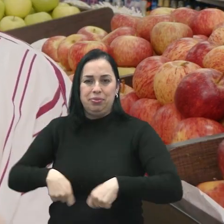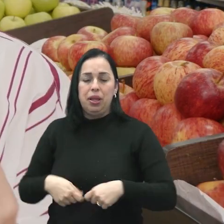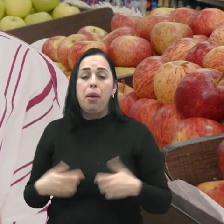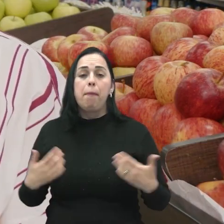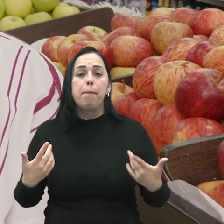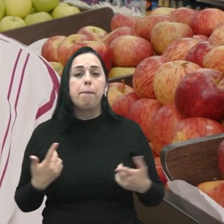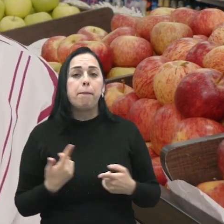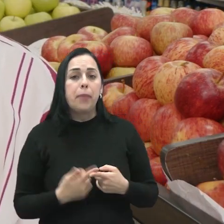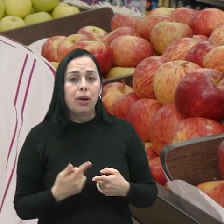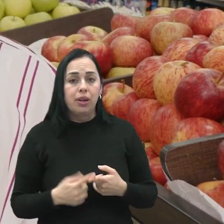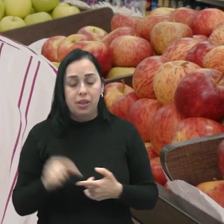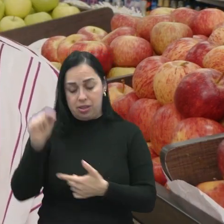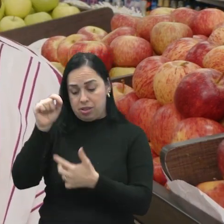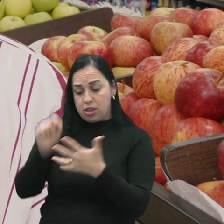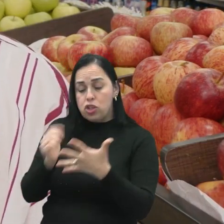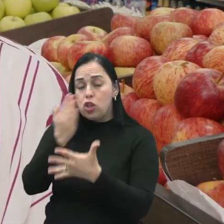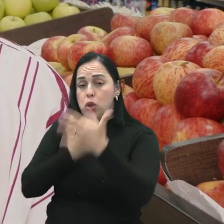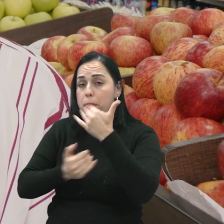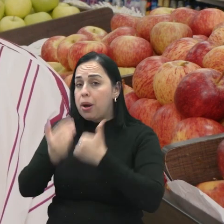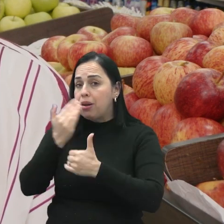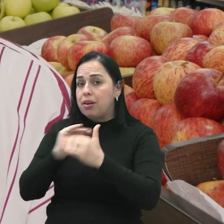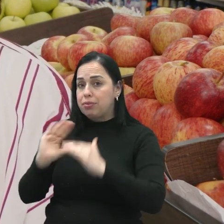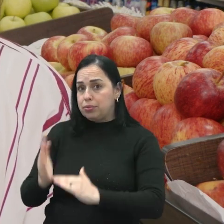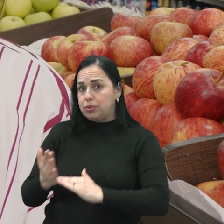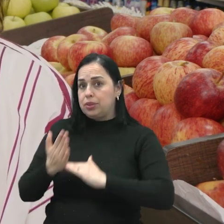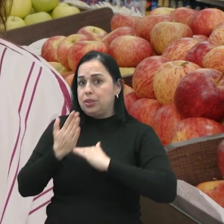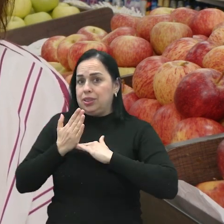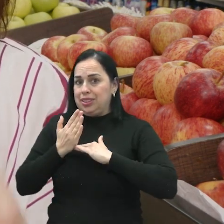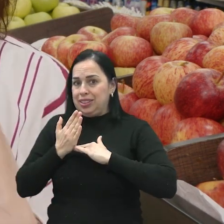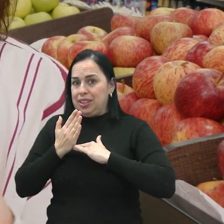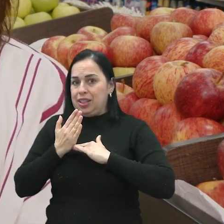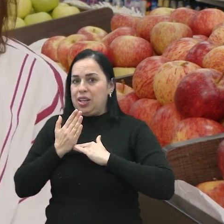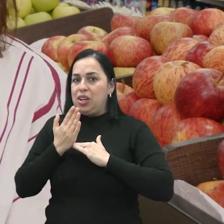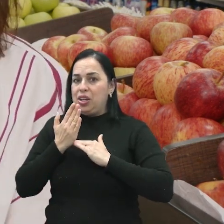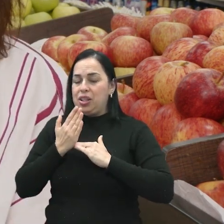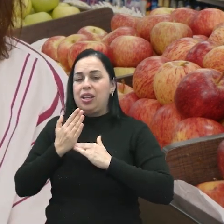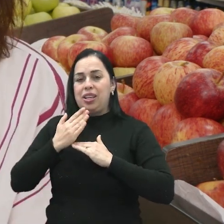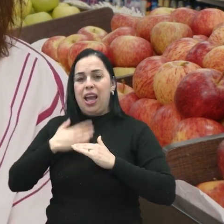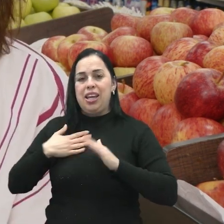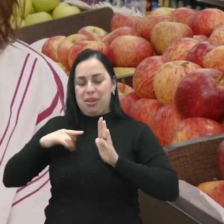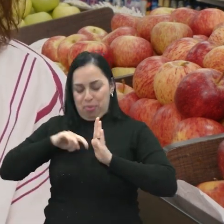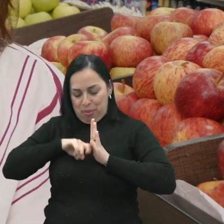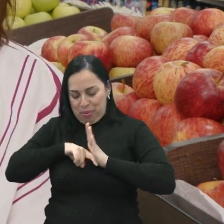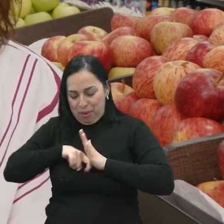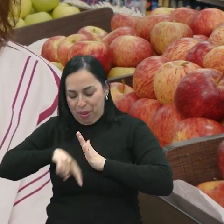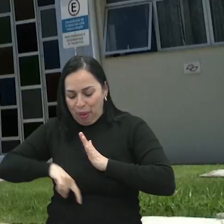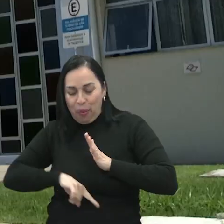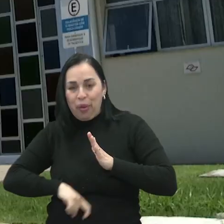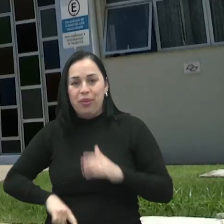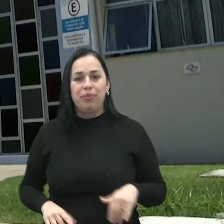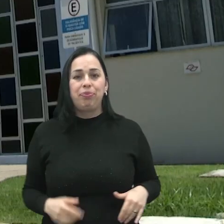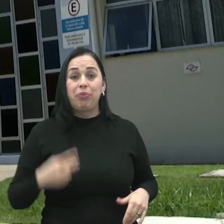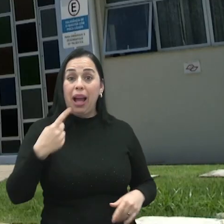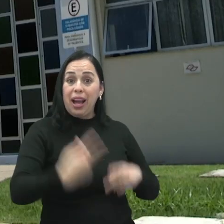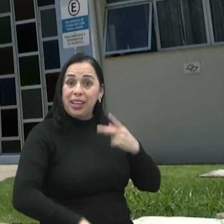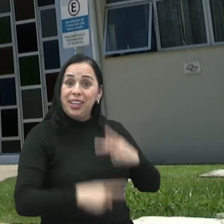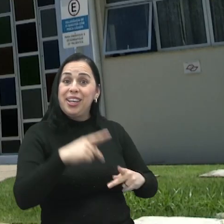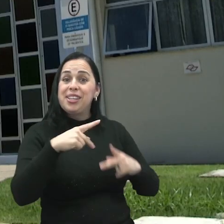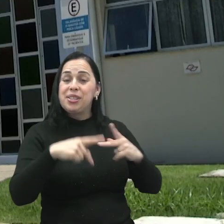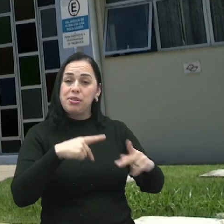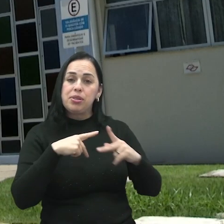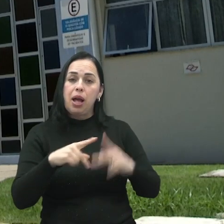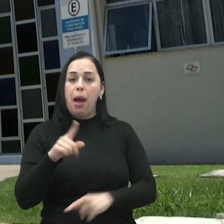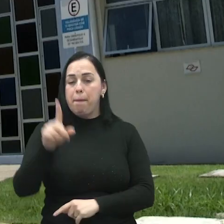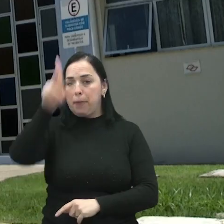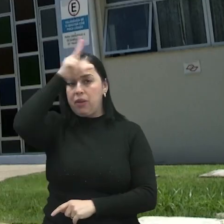quê? Porque estes alimentos são os principais para alimentar boas bactérias no nosso intestino. Em São José dos Campos,